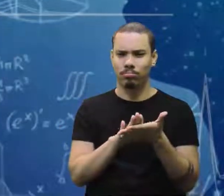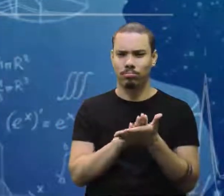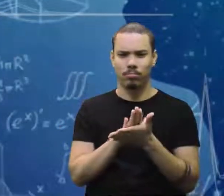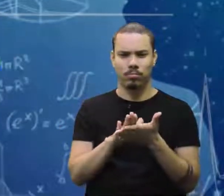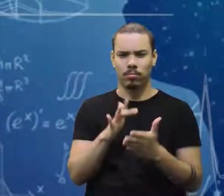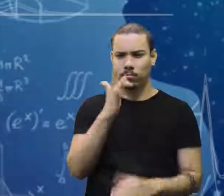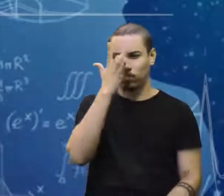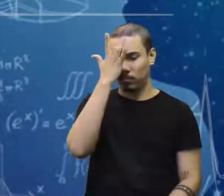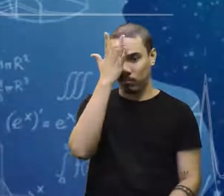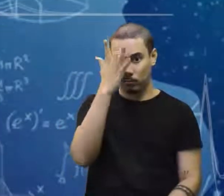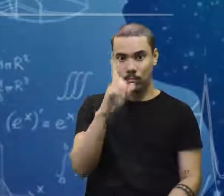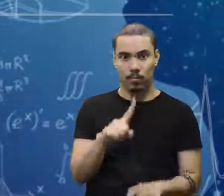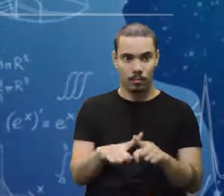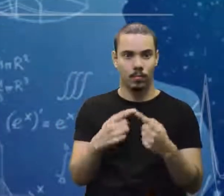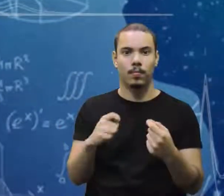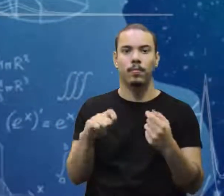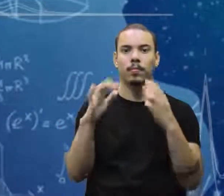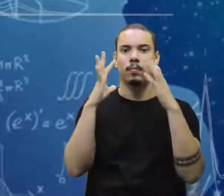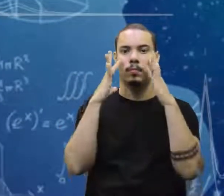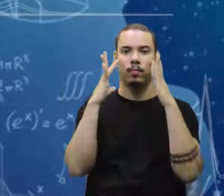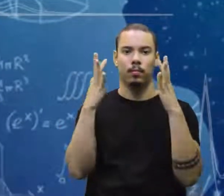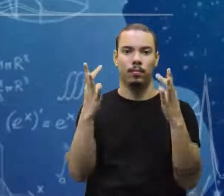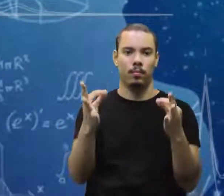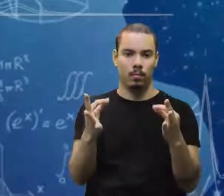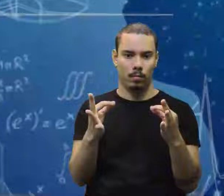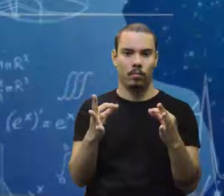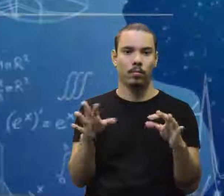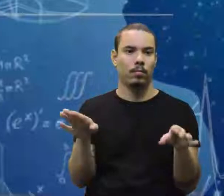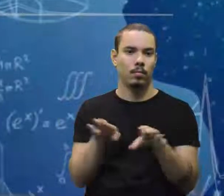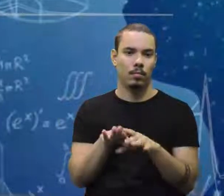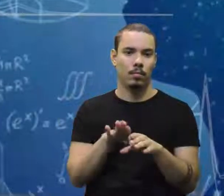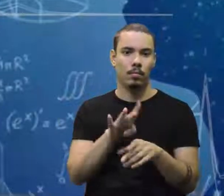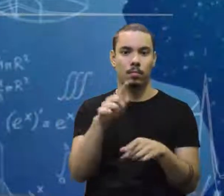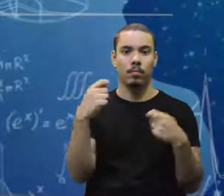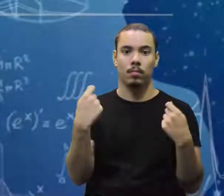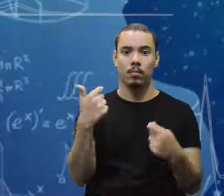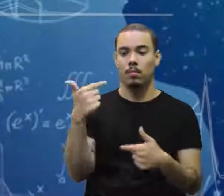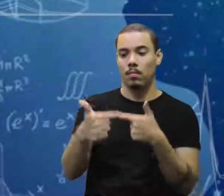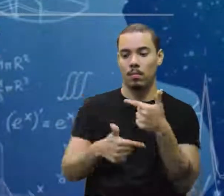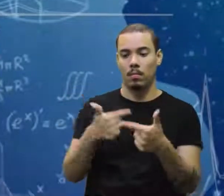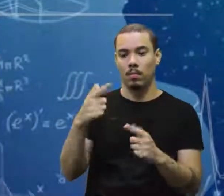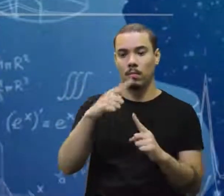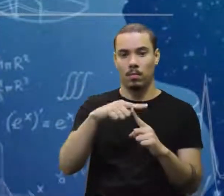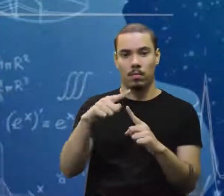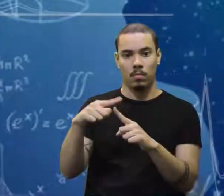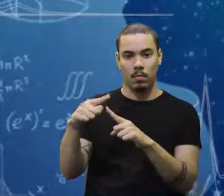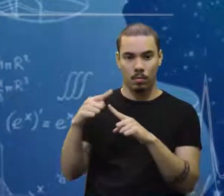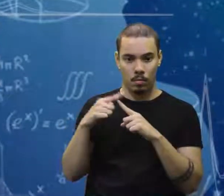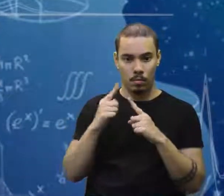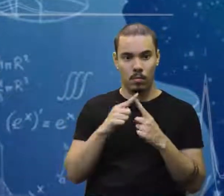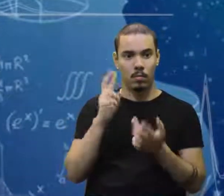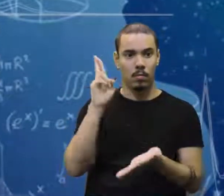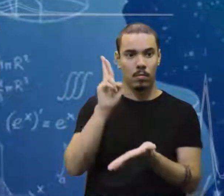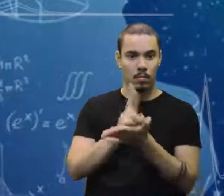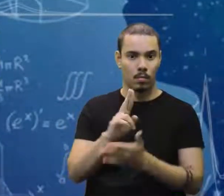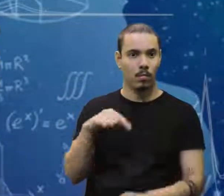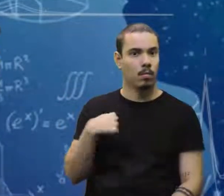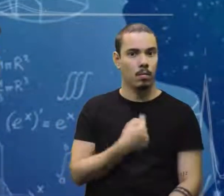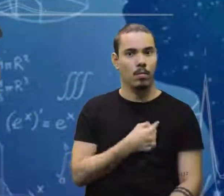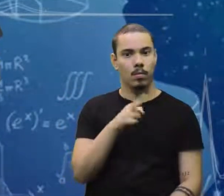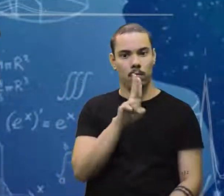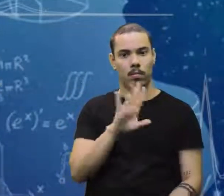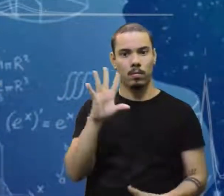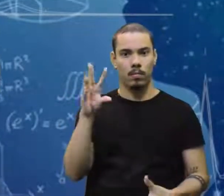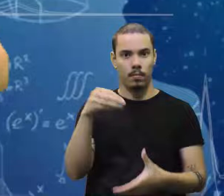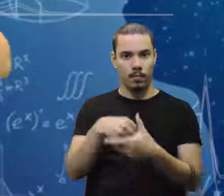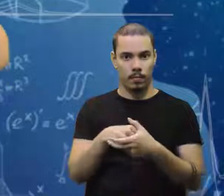que requer muita atenção e requer que você saiba trabalhar com os tipos de representação que nós usamos na